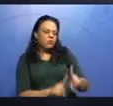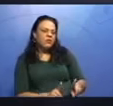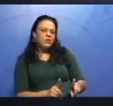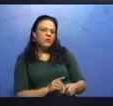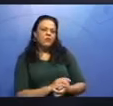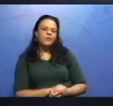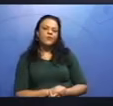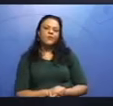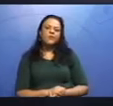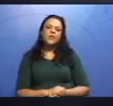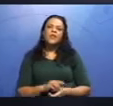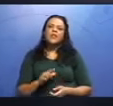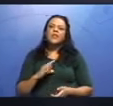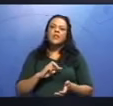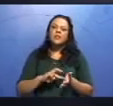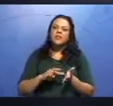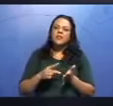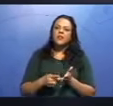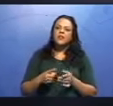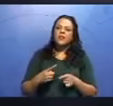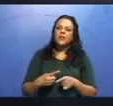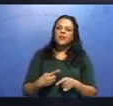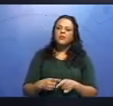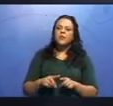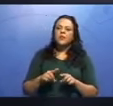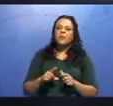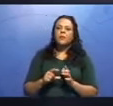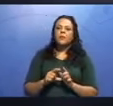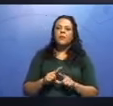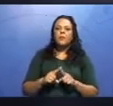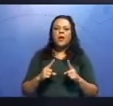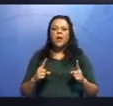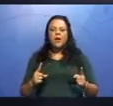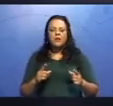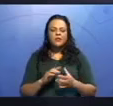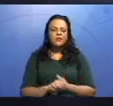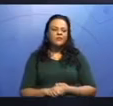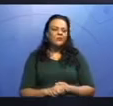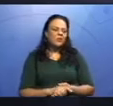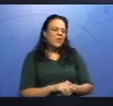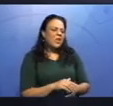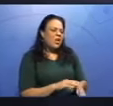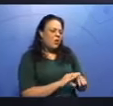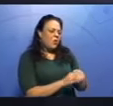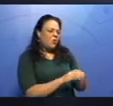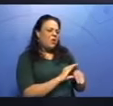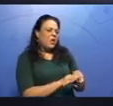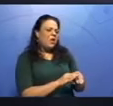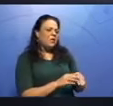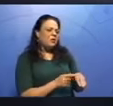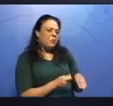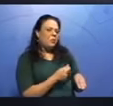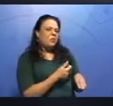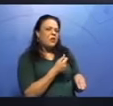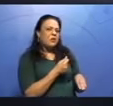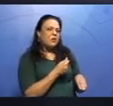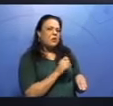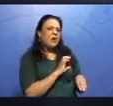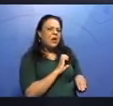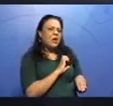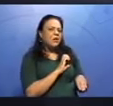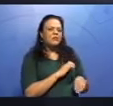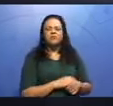mesmo sentido de mas. O preço do tênis é alto e prefiro não o comprar. Aqui já é a relação de